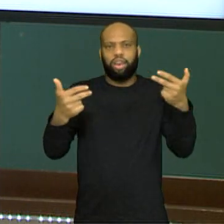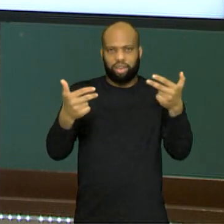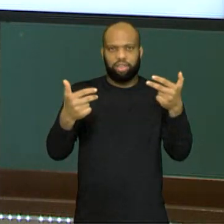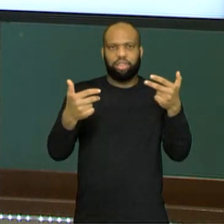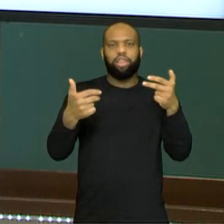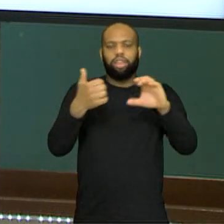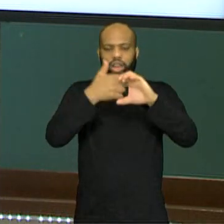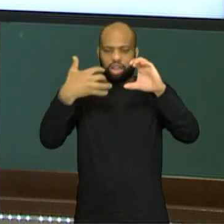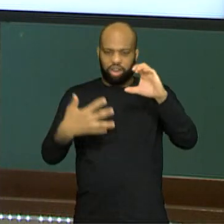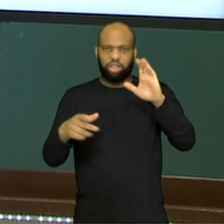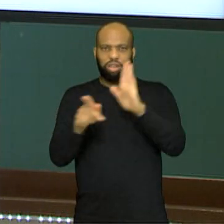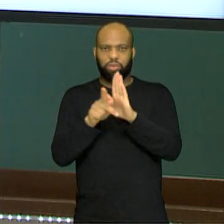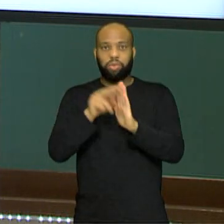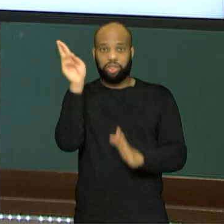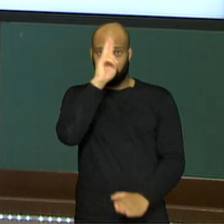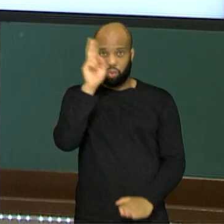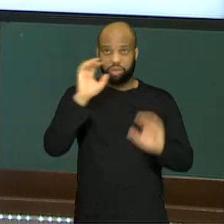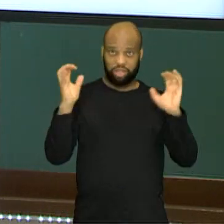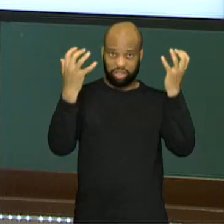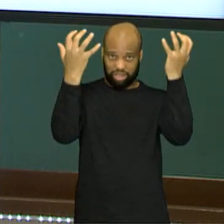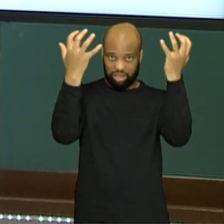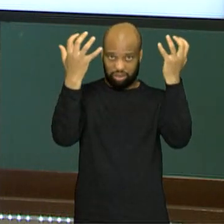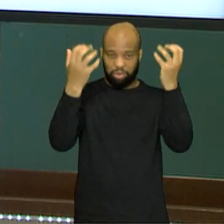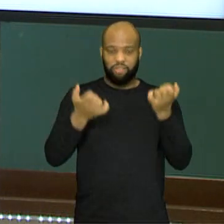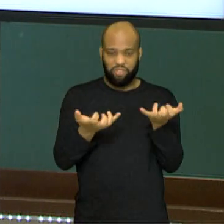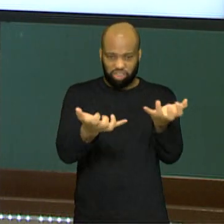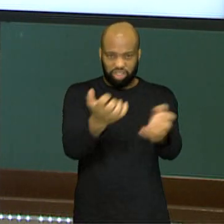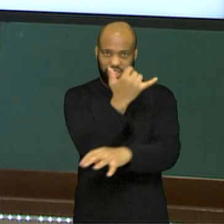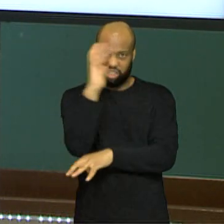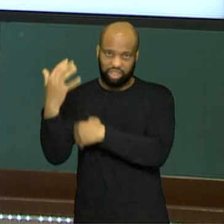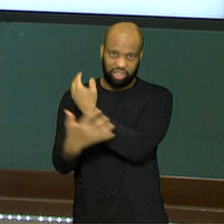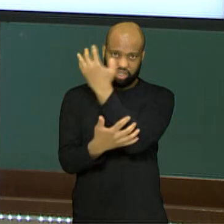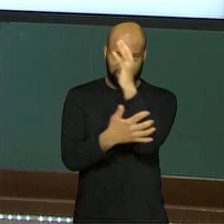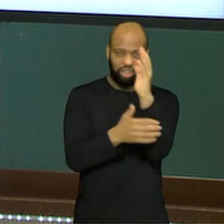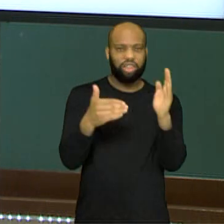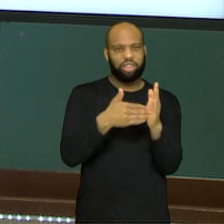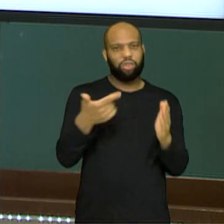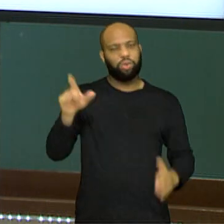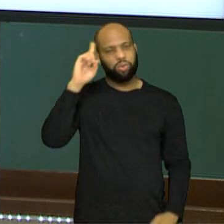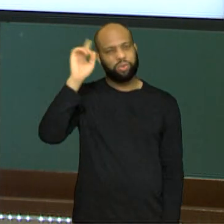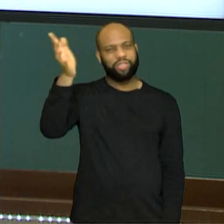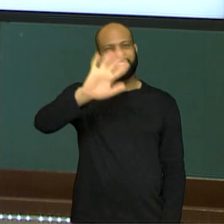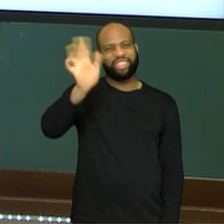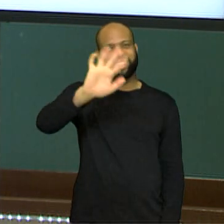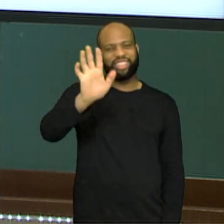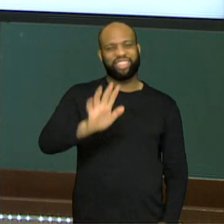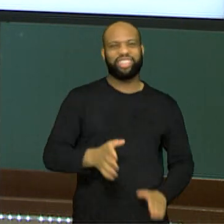Rússia, o relevo e o clima. Eu espero que vocês tenham gostado da aula e até mais, gente!